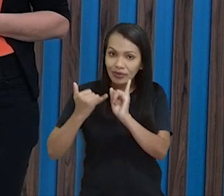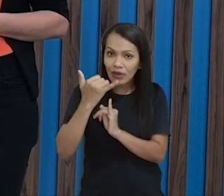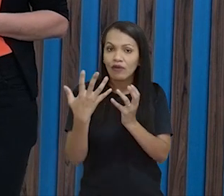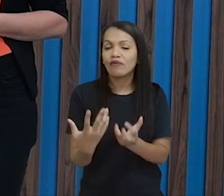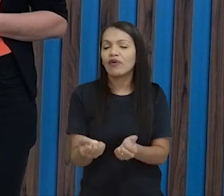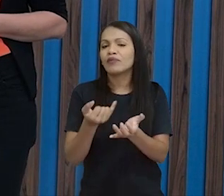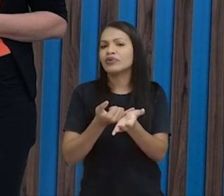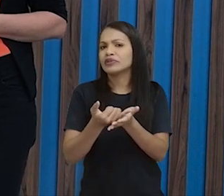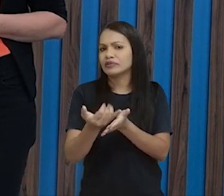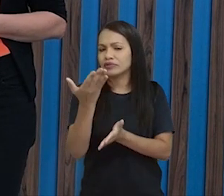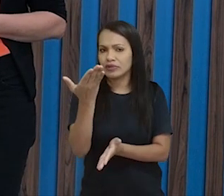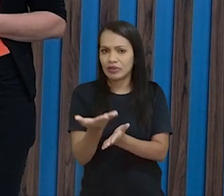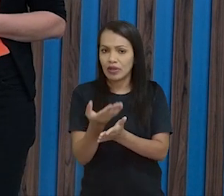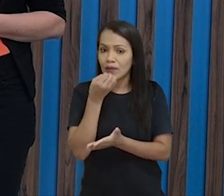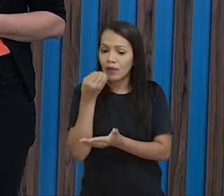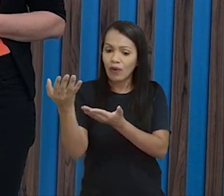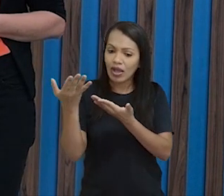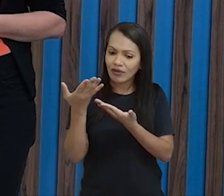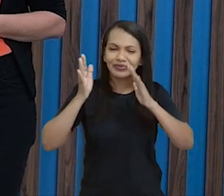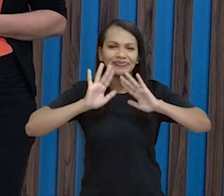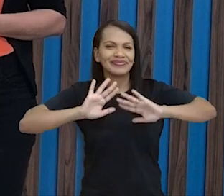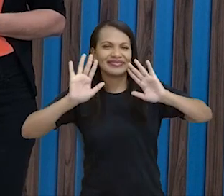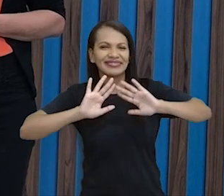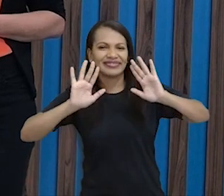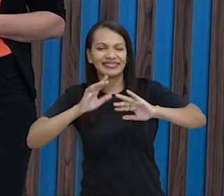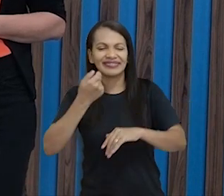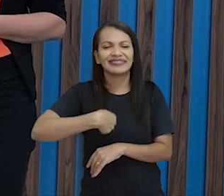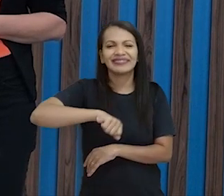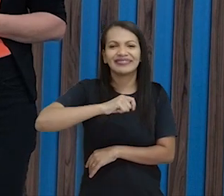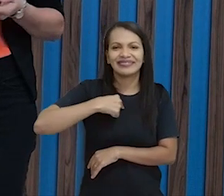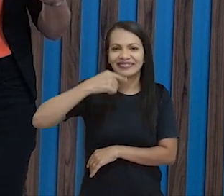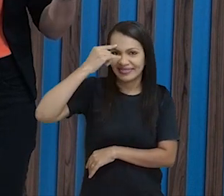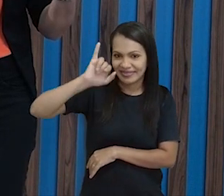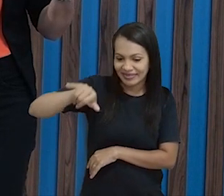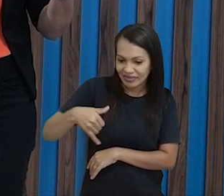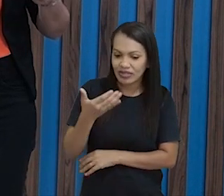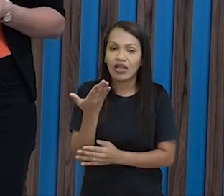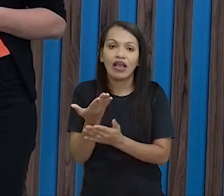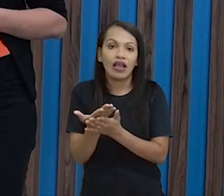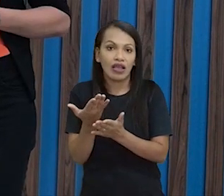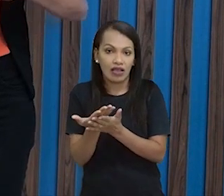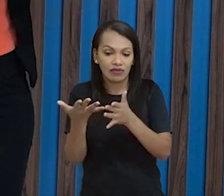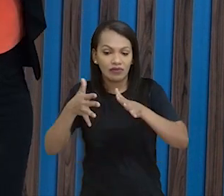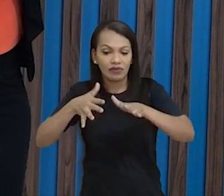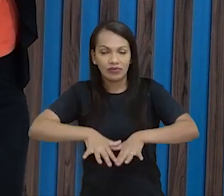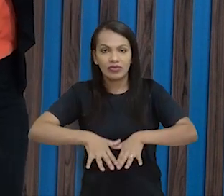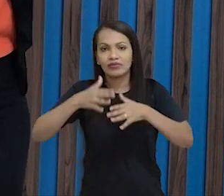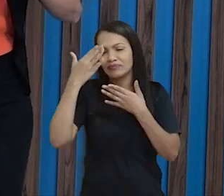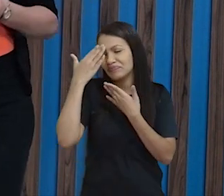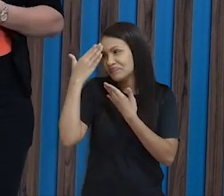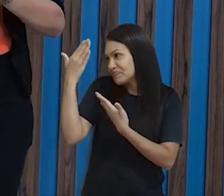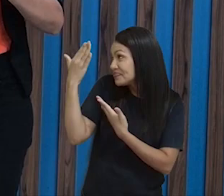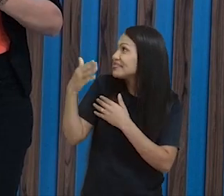aula. Antes, vamos dar as boas-vindas à Jéssica, a nossa intérprete de Libras, tornando a nossa aula mais inclusiva.